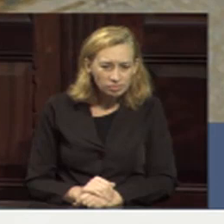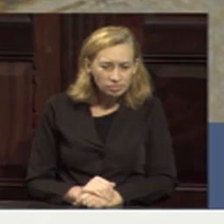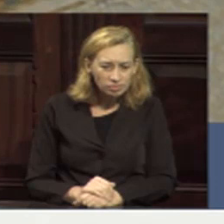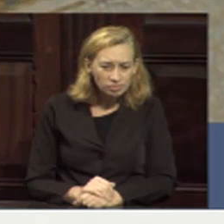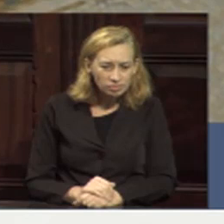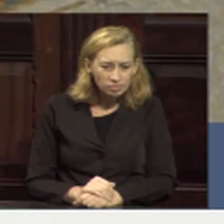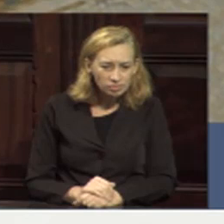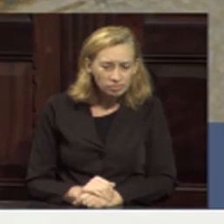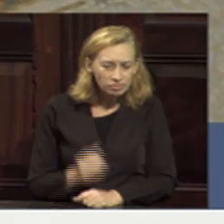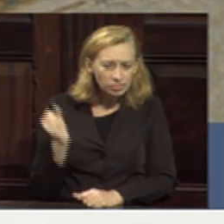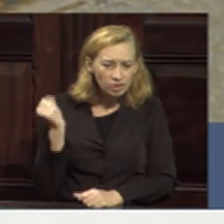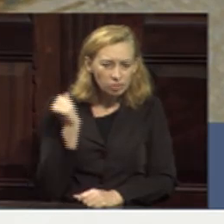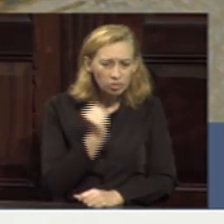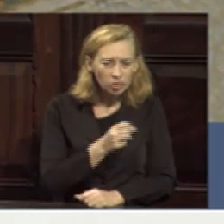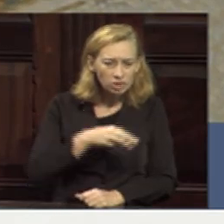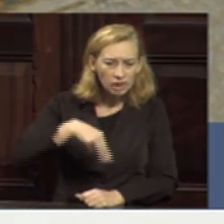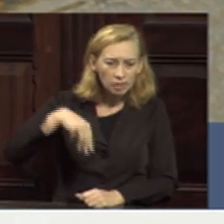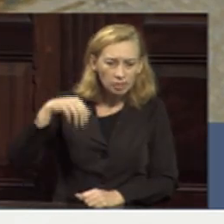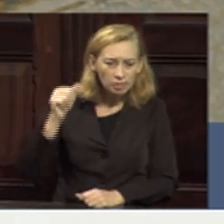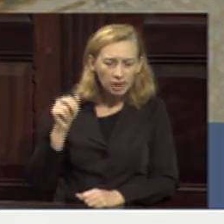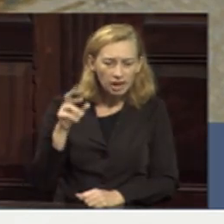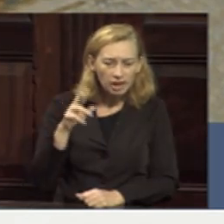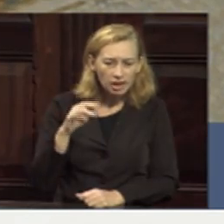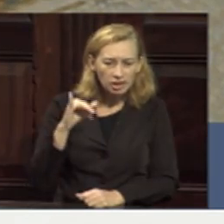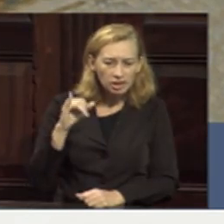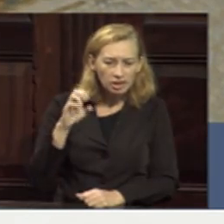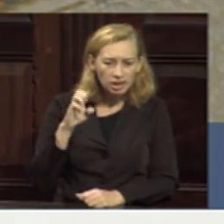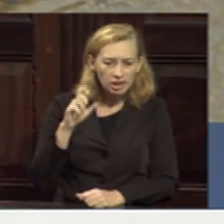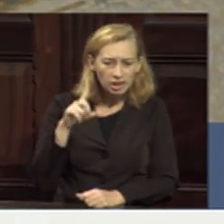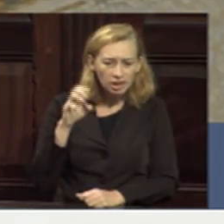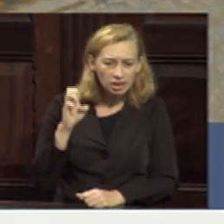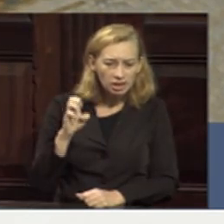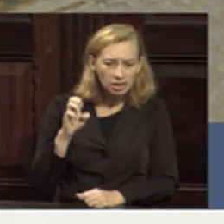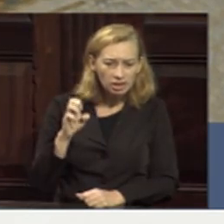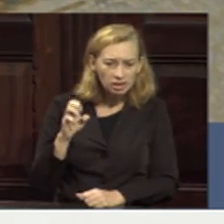da Marielle é um ataque à instituição.